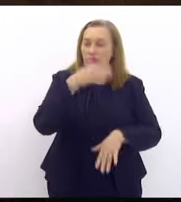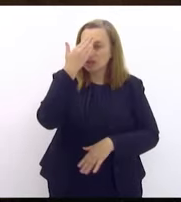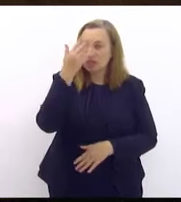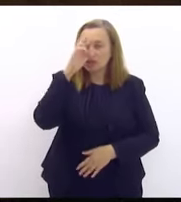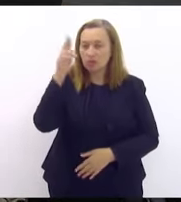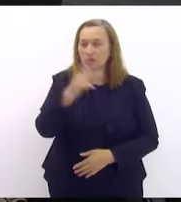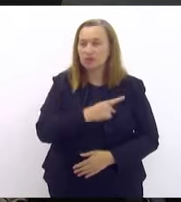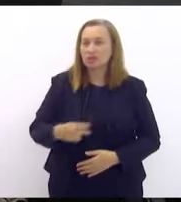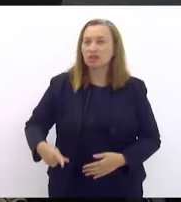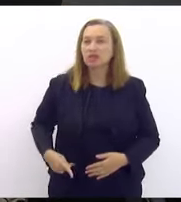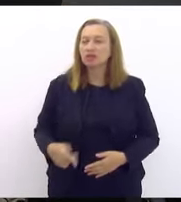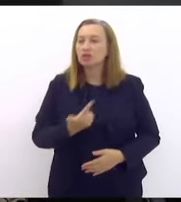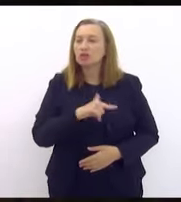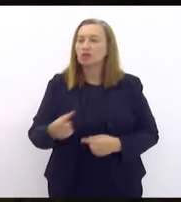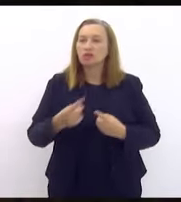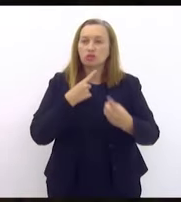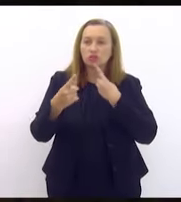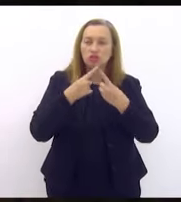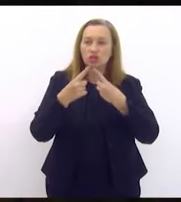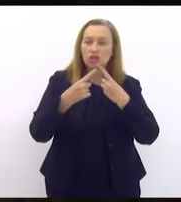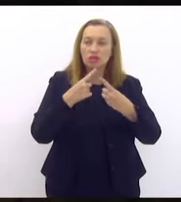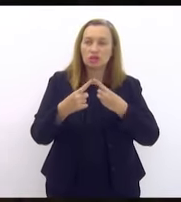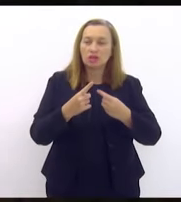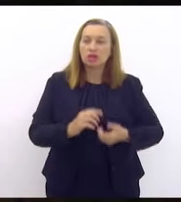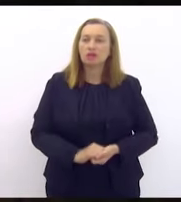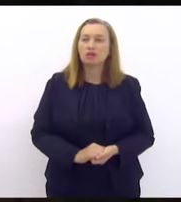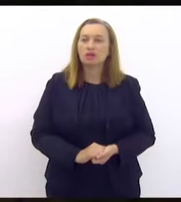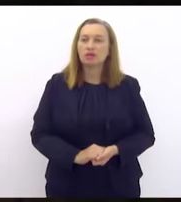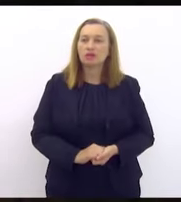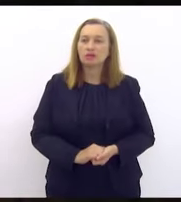presidente. Obrigado. Não havendo mais quem queira discutir,